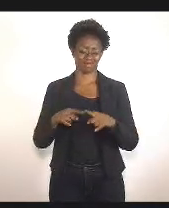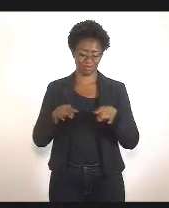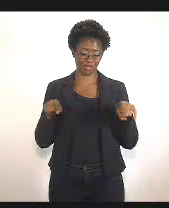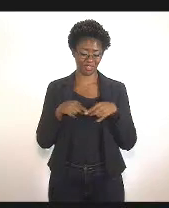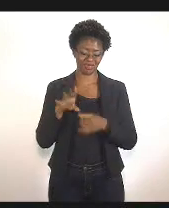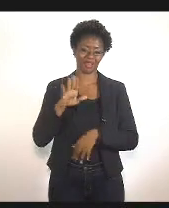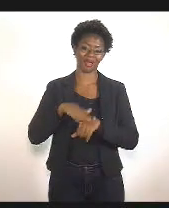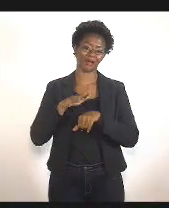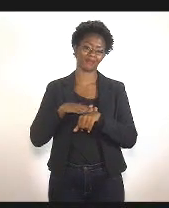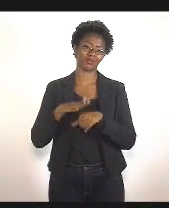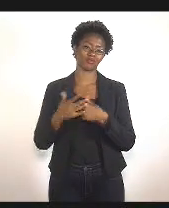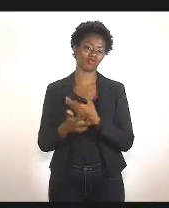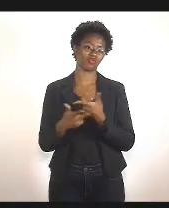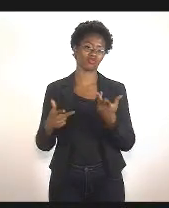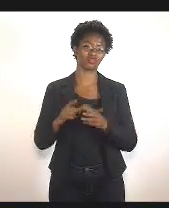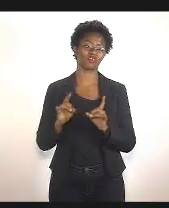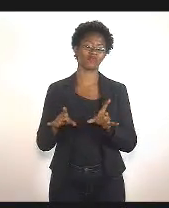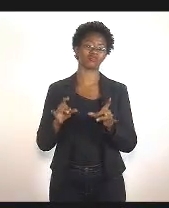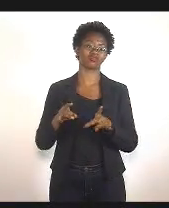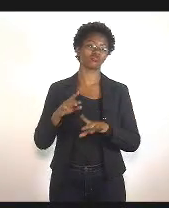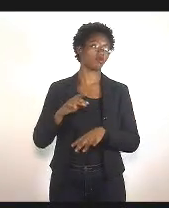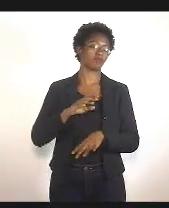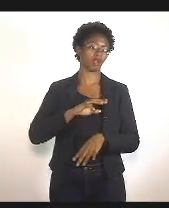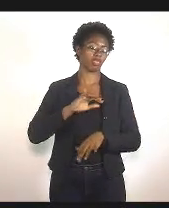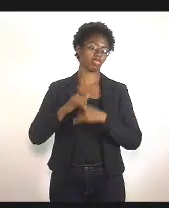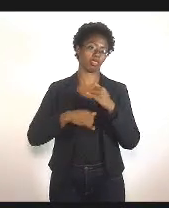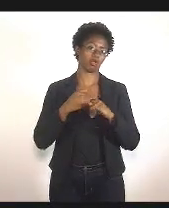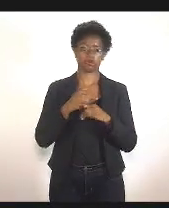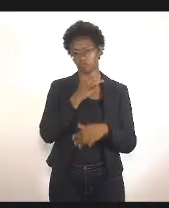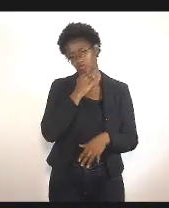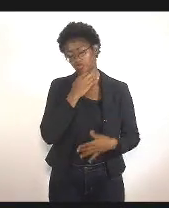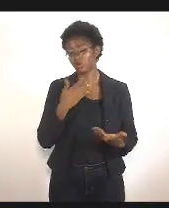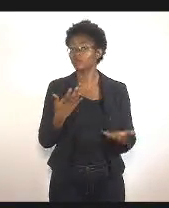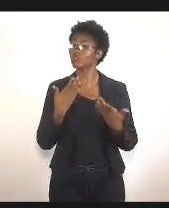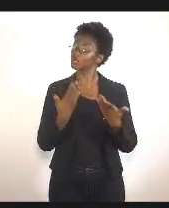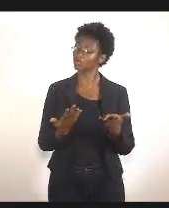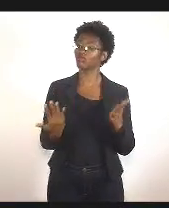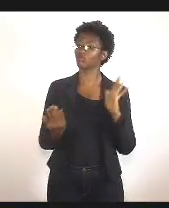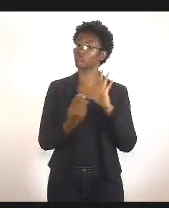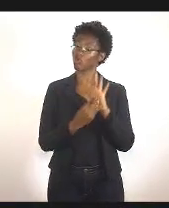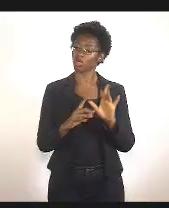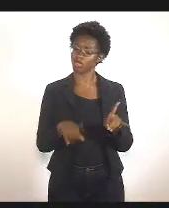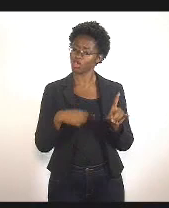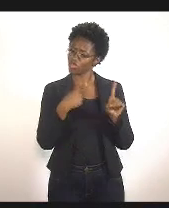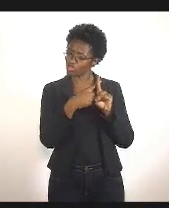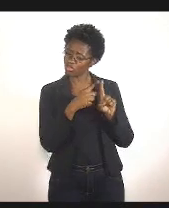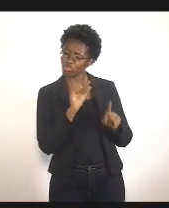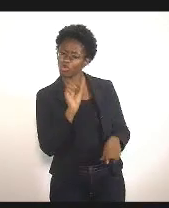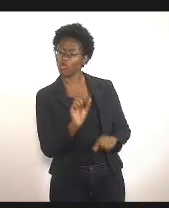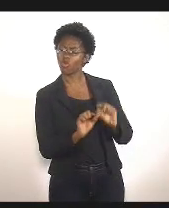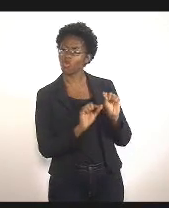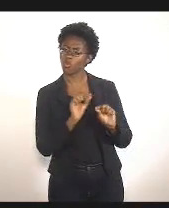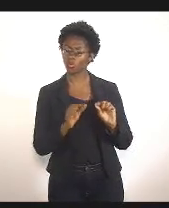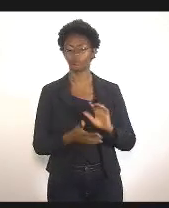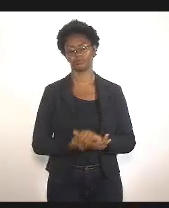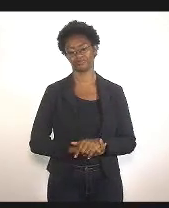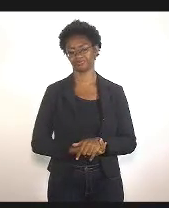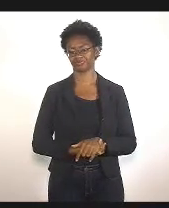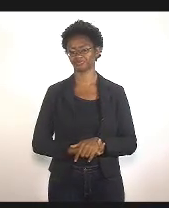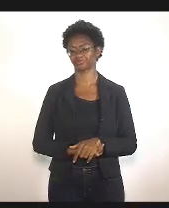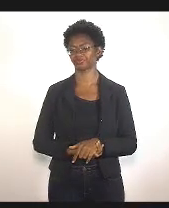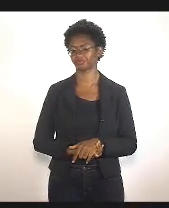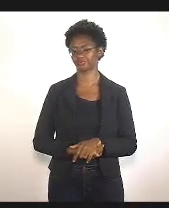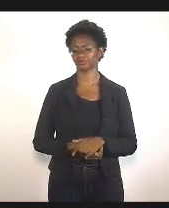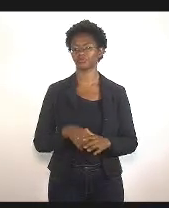que são vendidas pela internet, por exemplo. Então, a gente coloca, apenas adiciona que